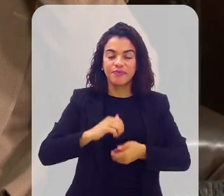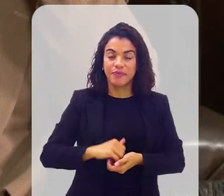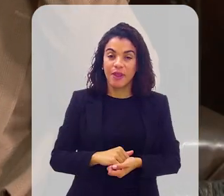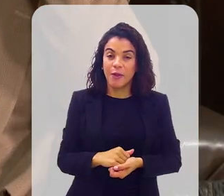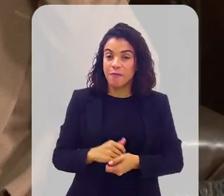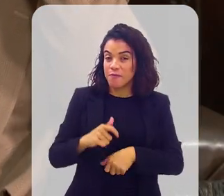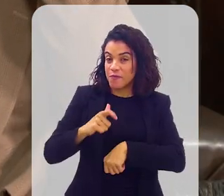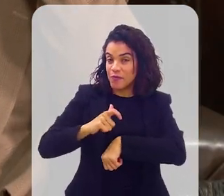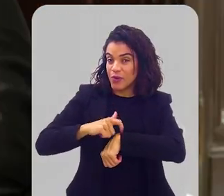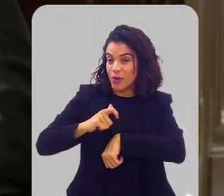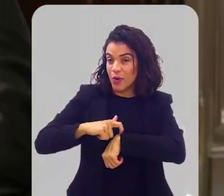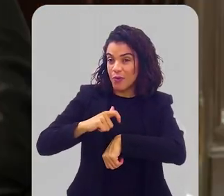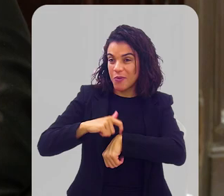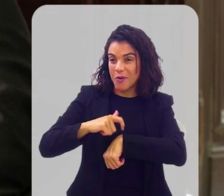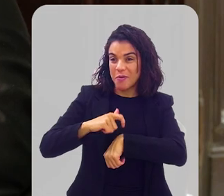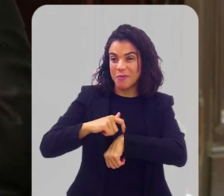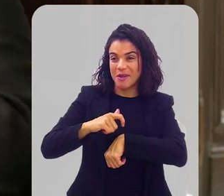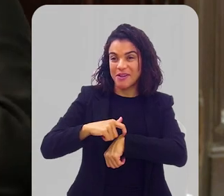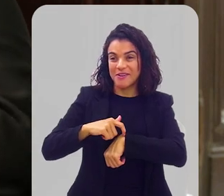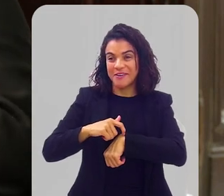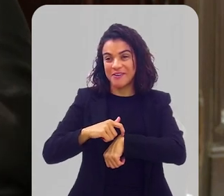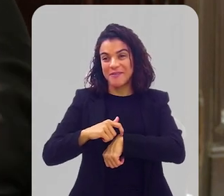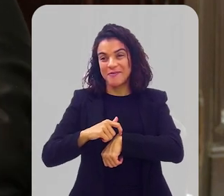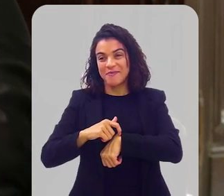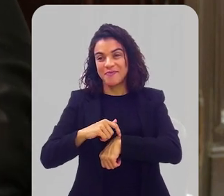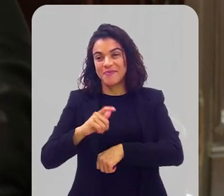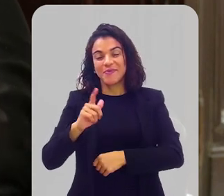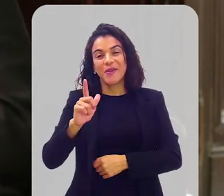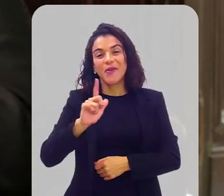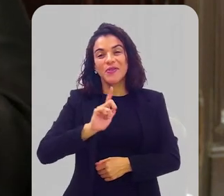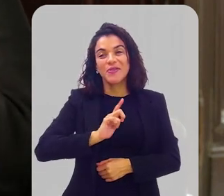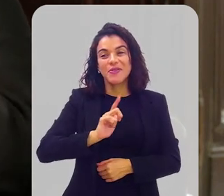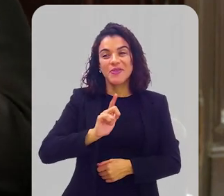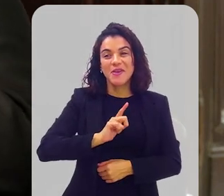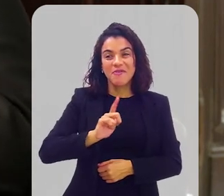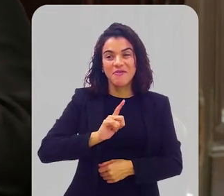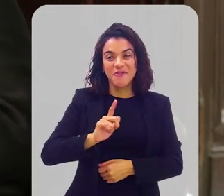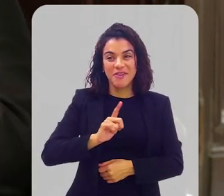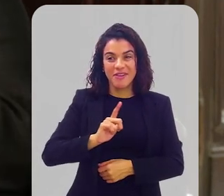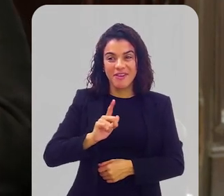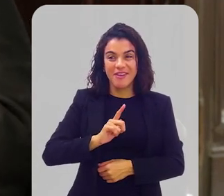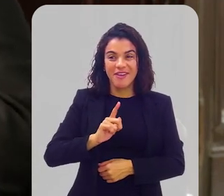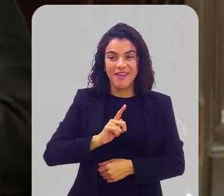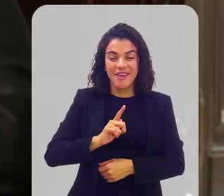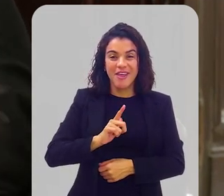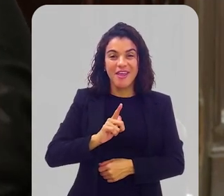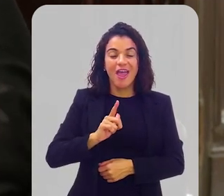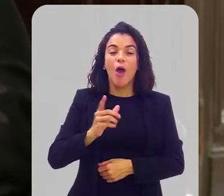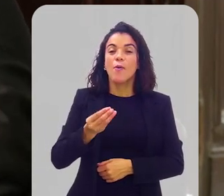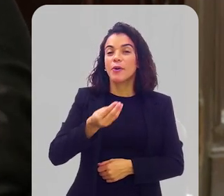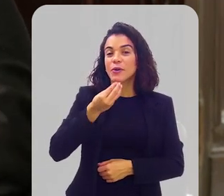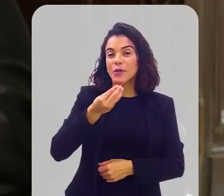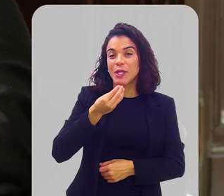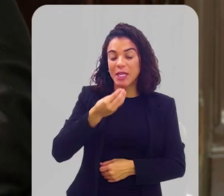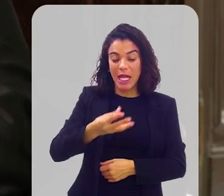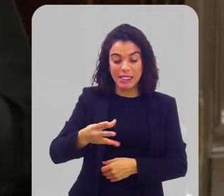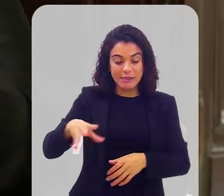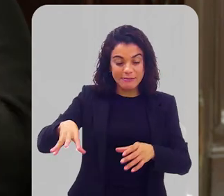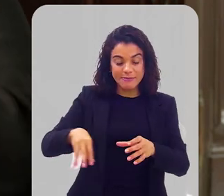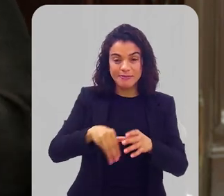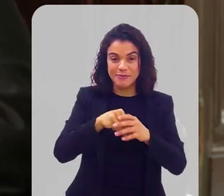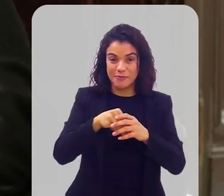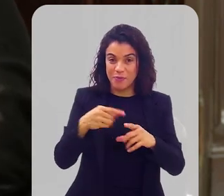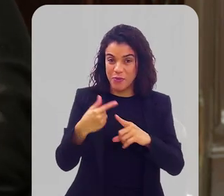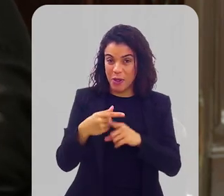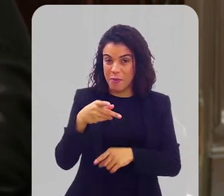momento? Quando eu tive a passagem para ir para a igreja onde a gente está hoje. Olha! Porque